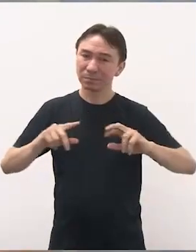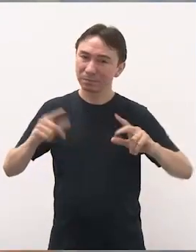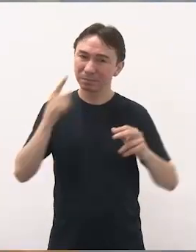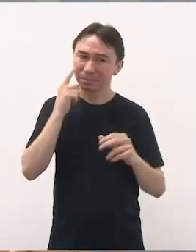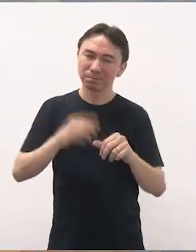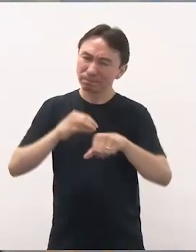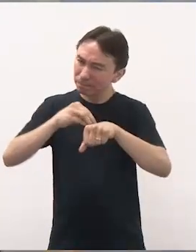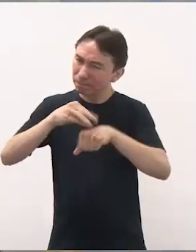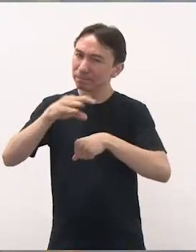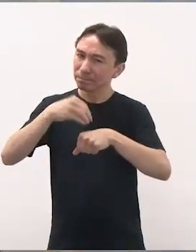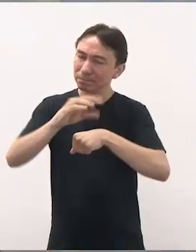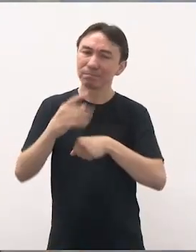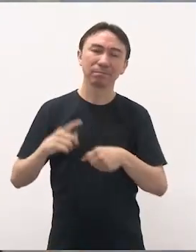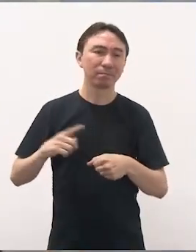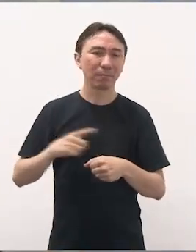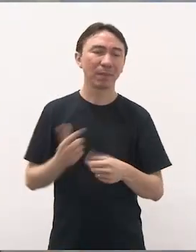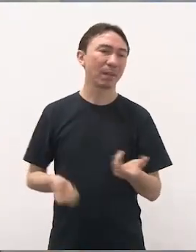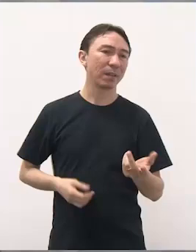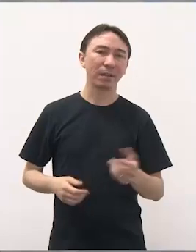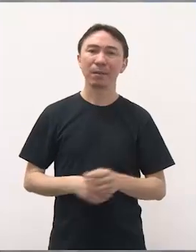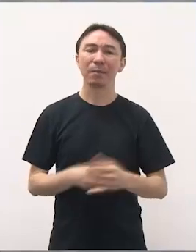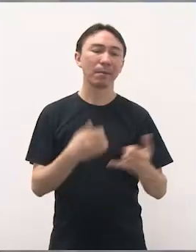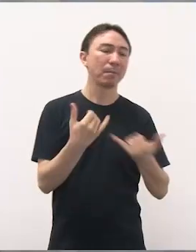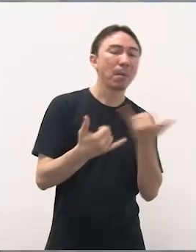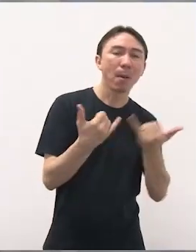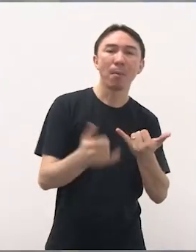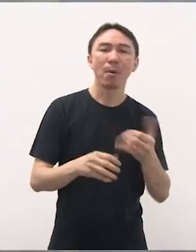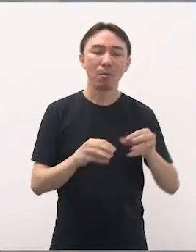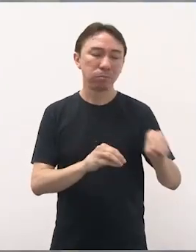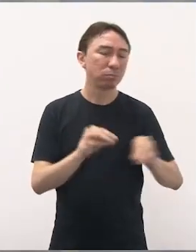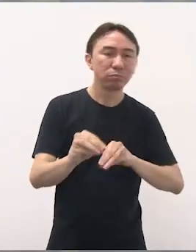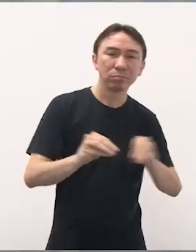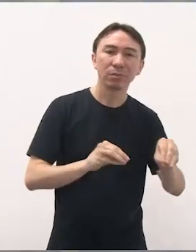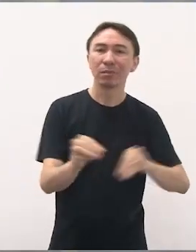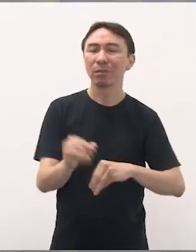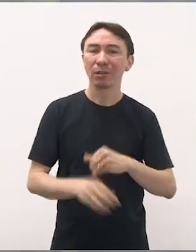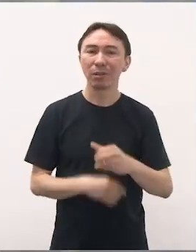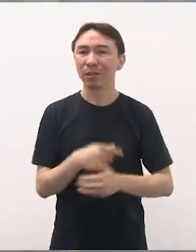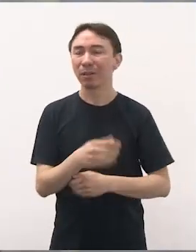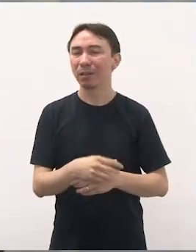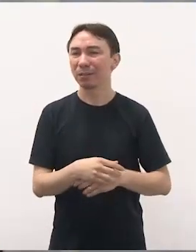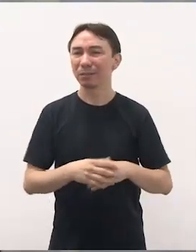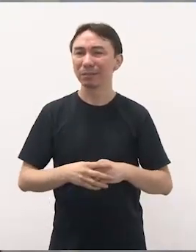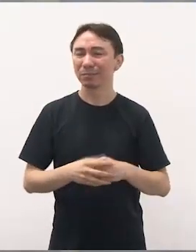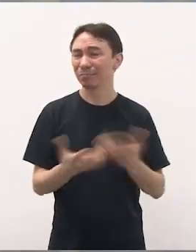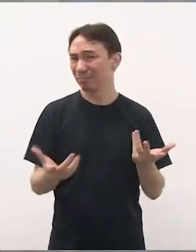envolviam gincanas, elas envolviam uma série de